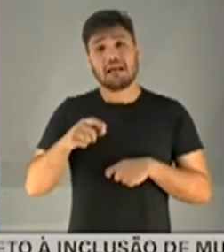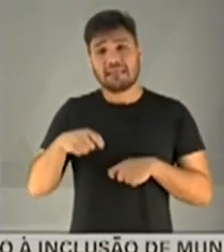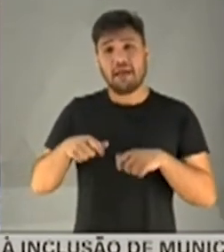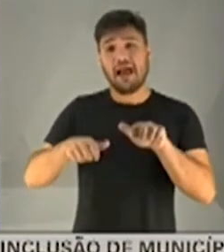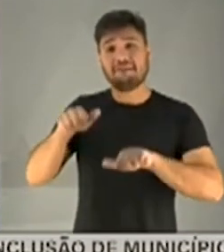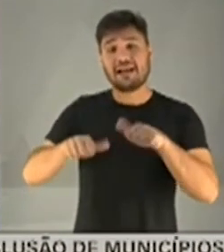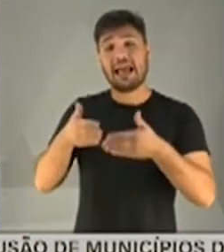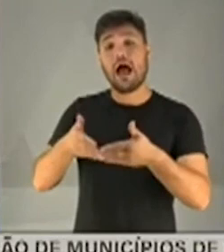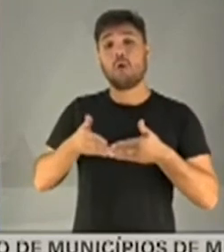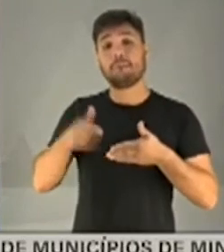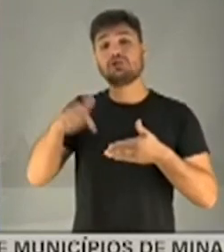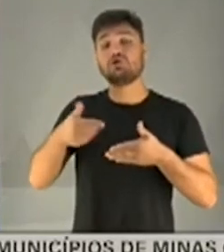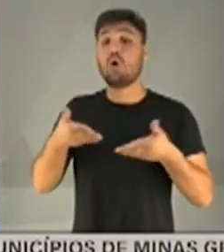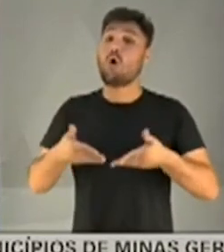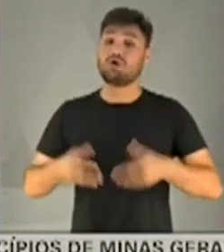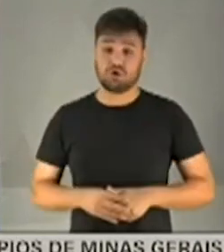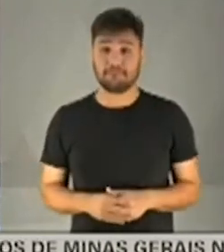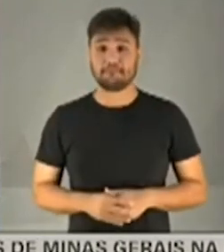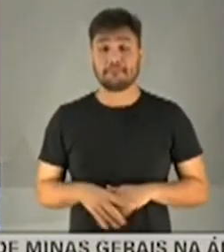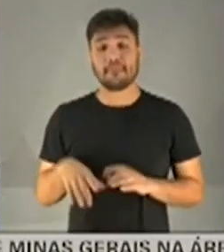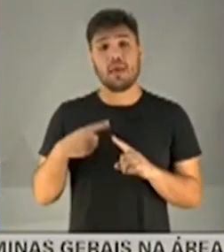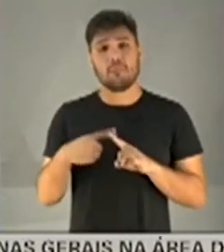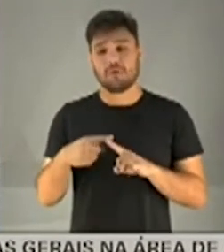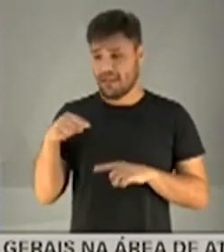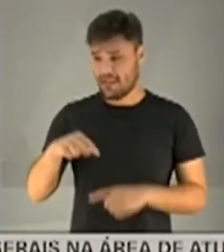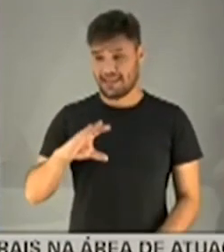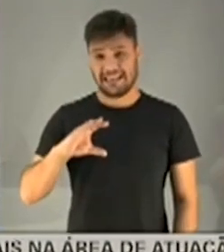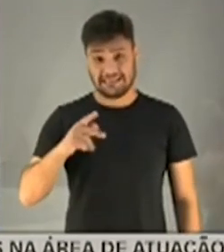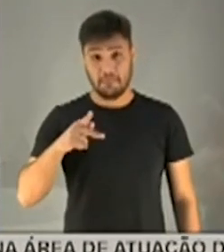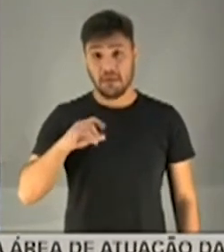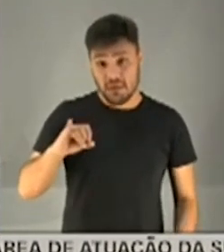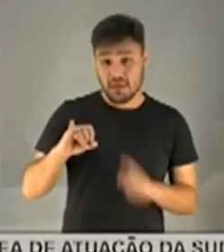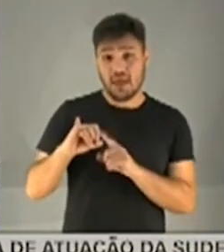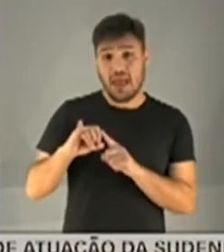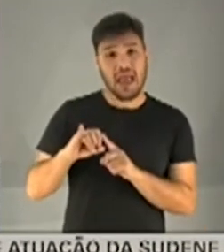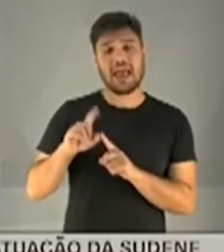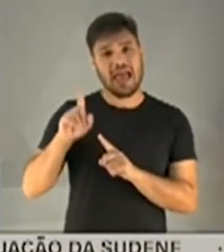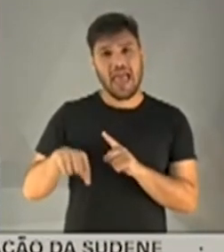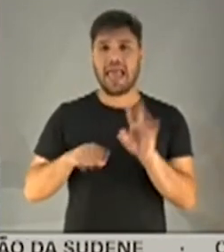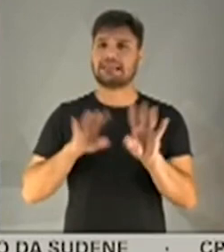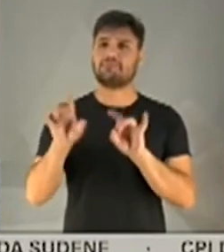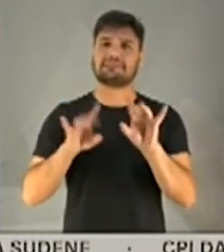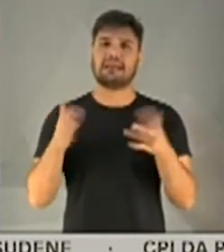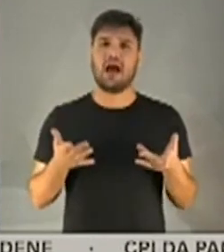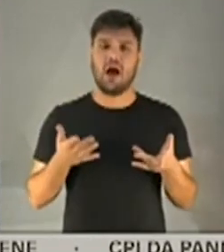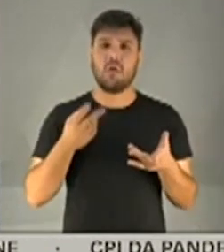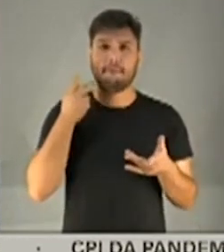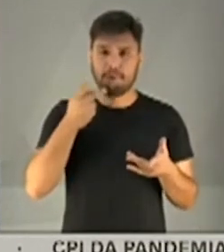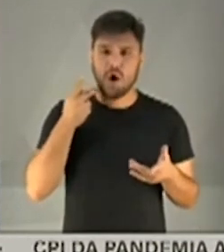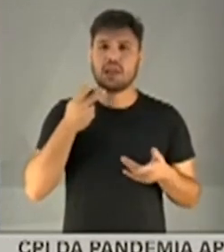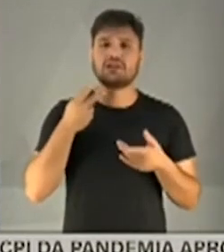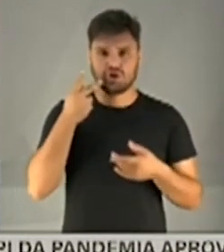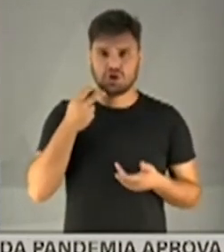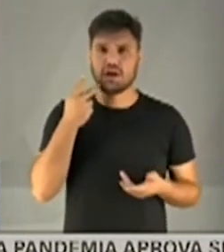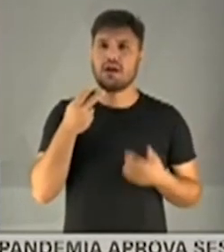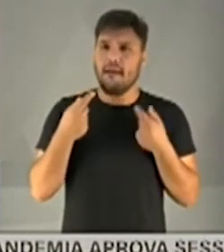esse requerimento hoje mesmo, porque essa comissão é uma comissão extraordinária, política. Essa comissão